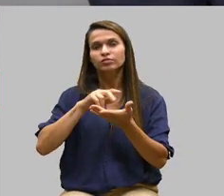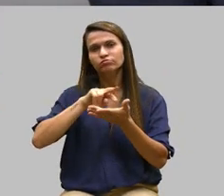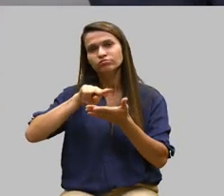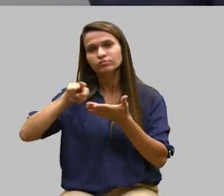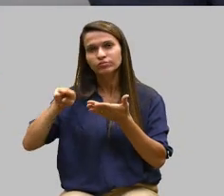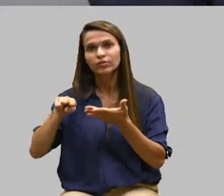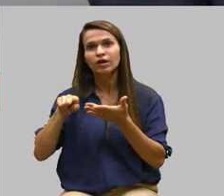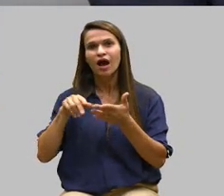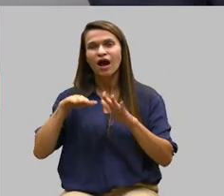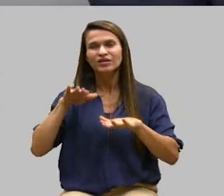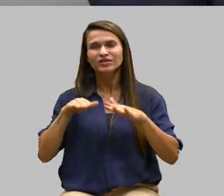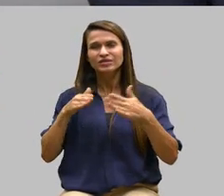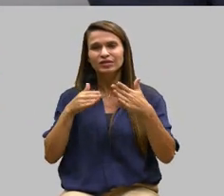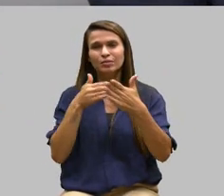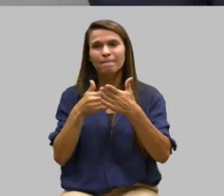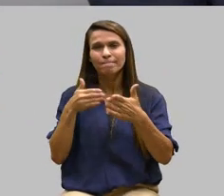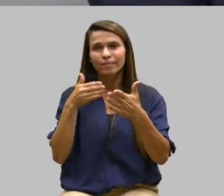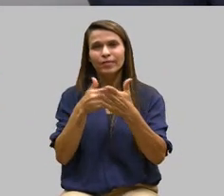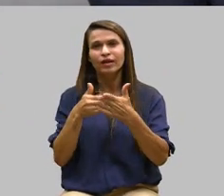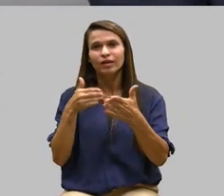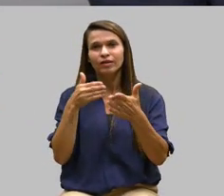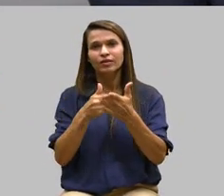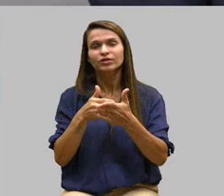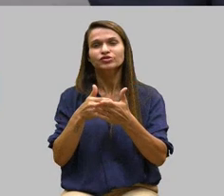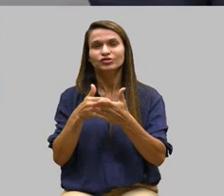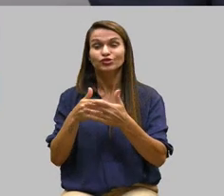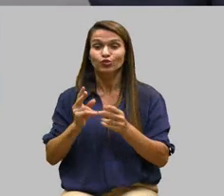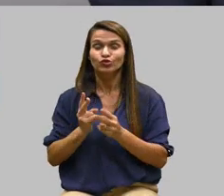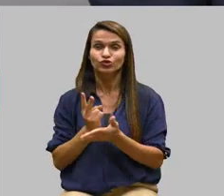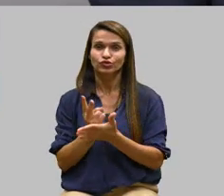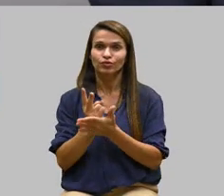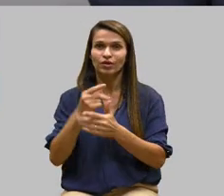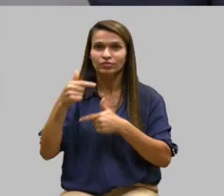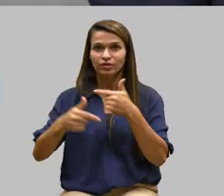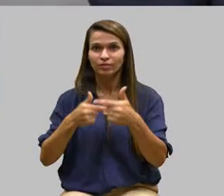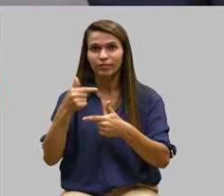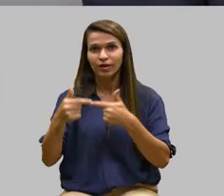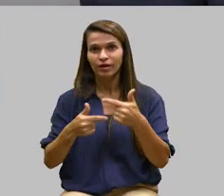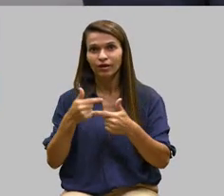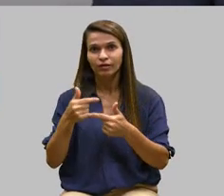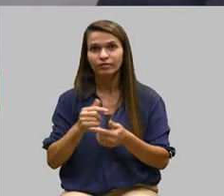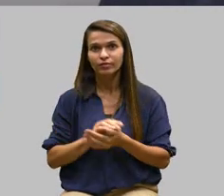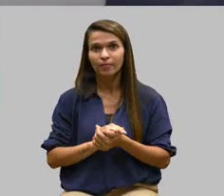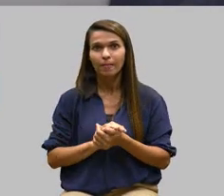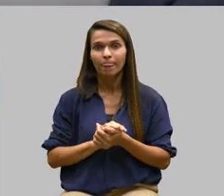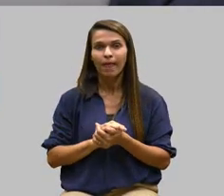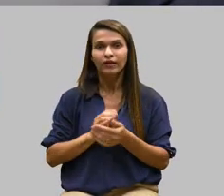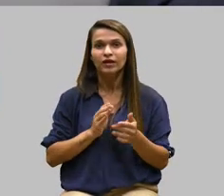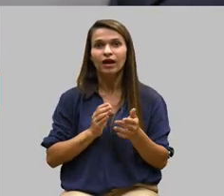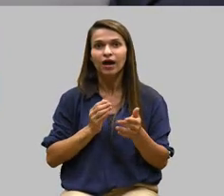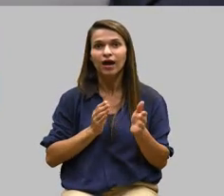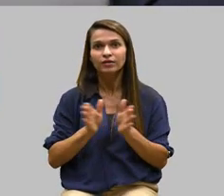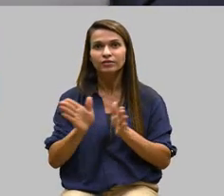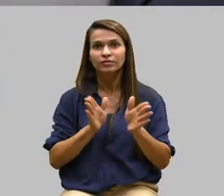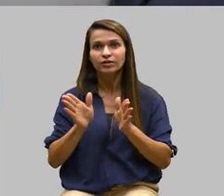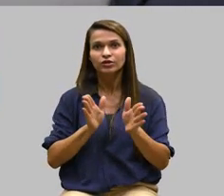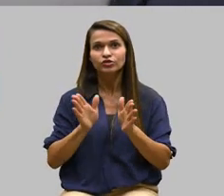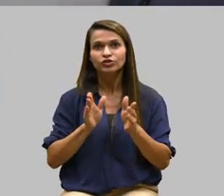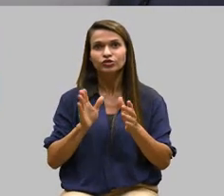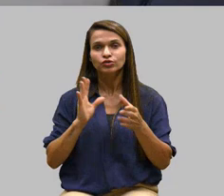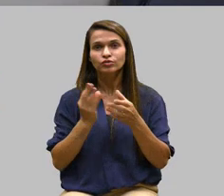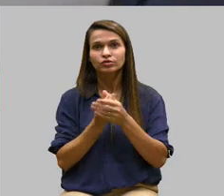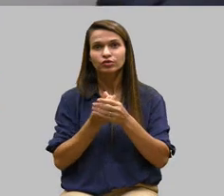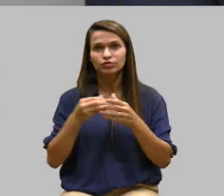com deficiência de buscar obter e manter um trabalho na condição de sobrepender de acessibilidade de inclusão do Tribunal de Justiça de Minas Gerais